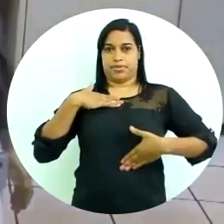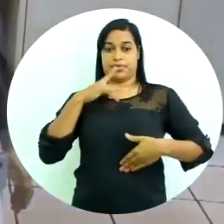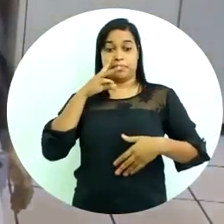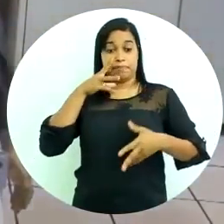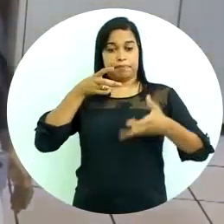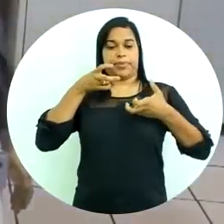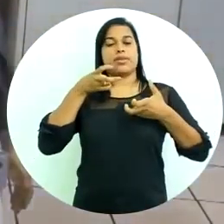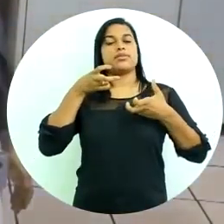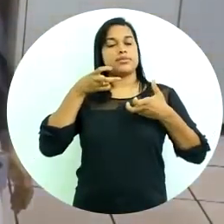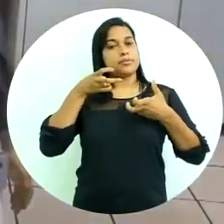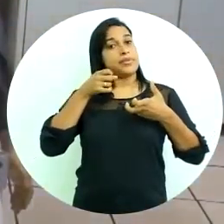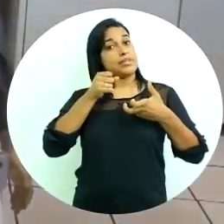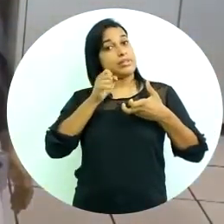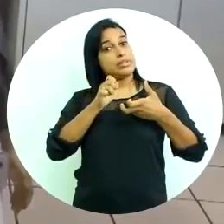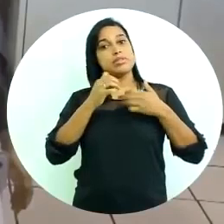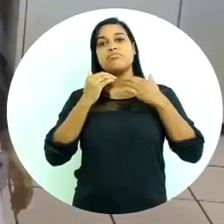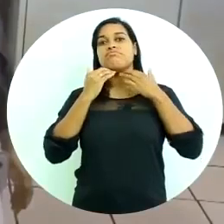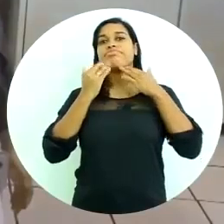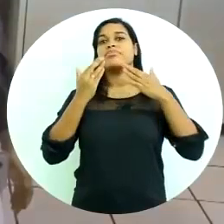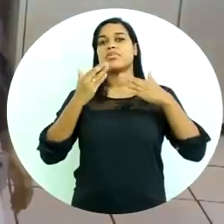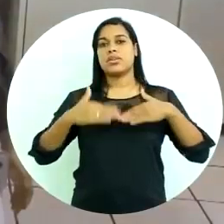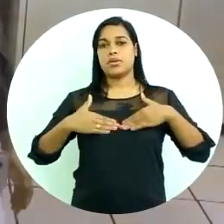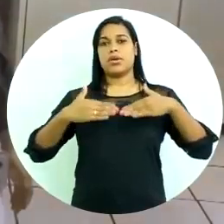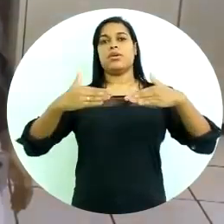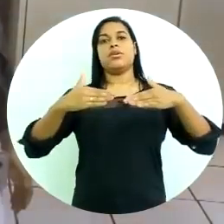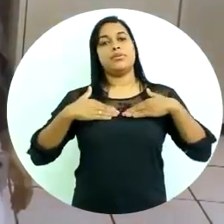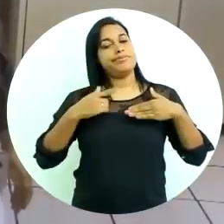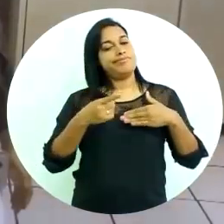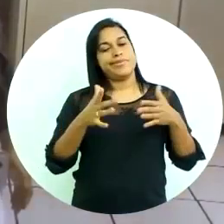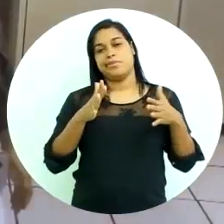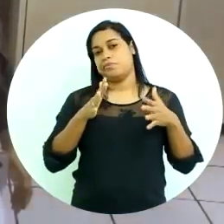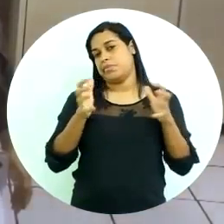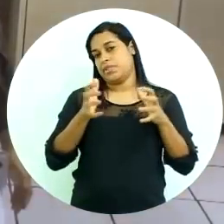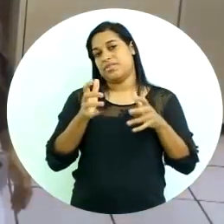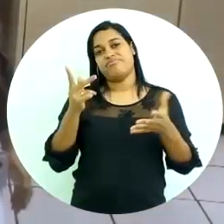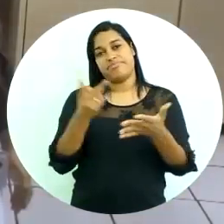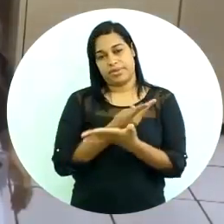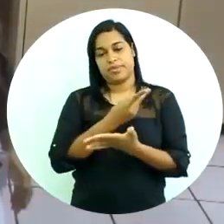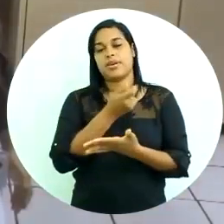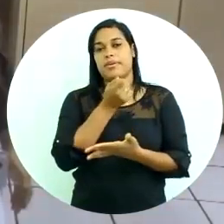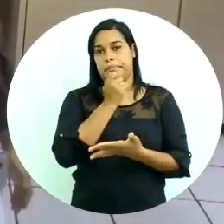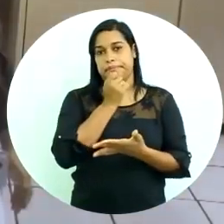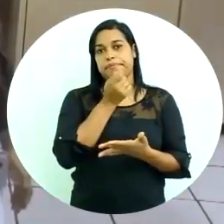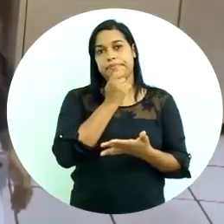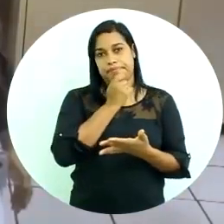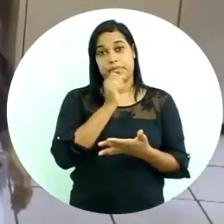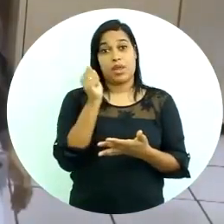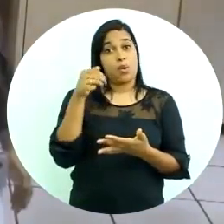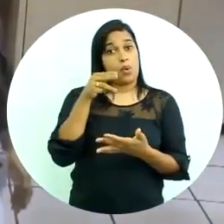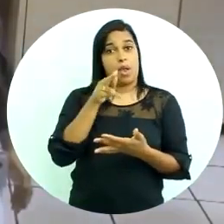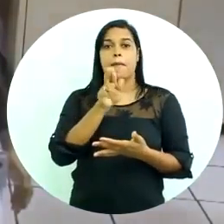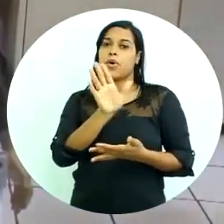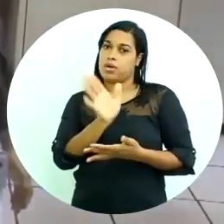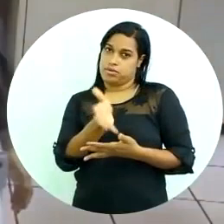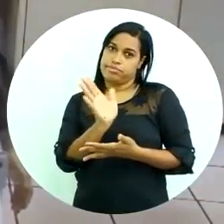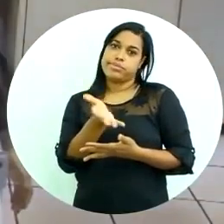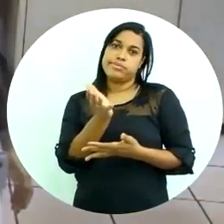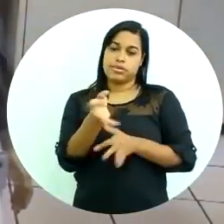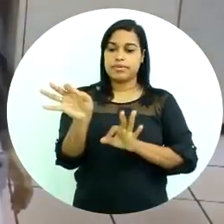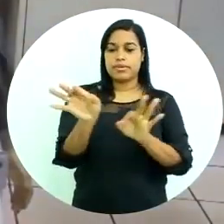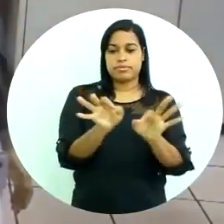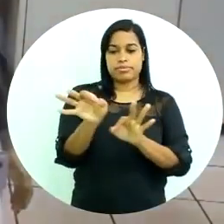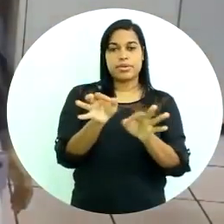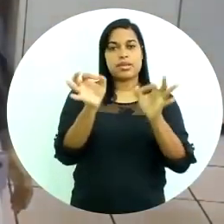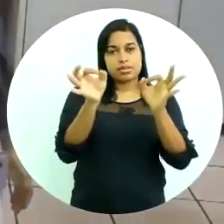vítima. Se o tórax não elevar, essa pressão ela não está sendo adequada. Com o ambu não tem isso, o ar já vai na medida e na